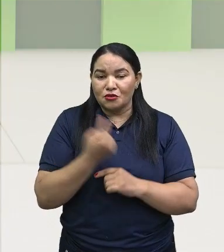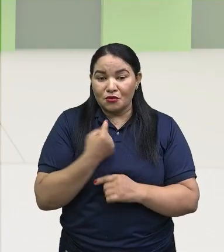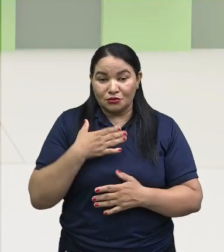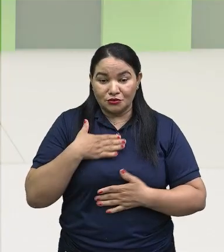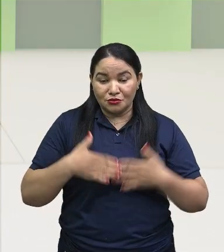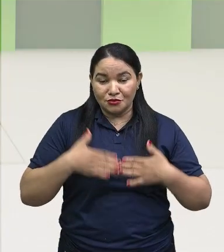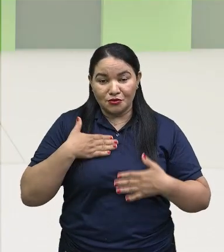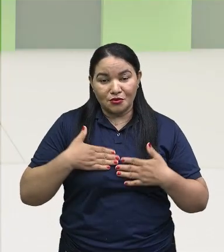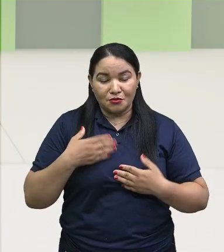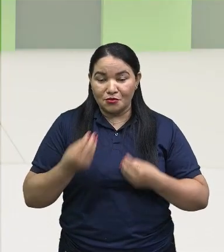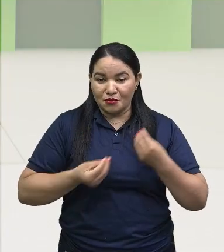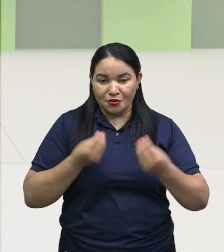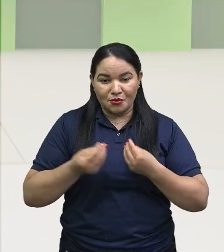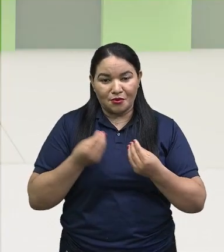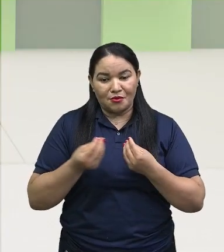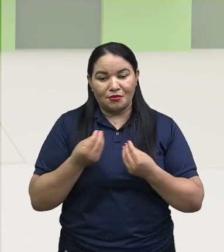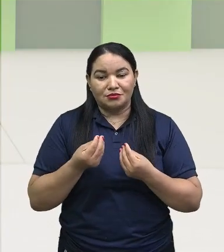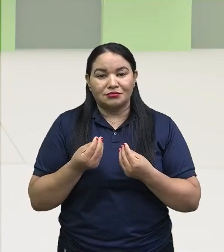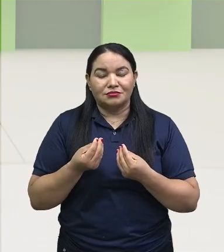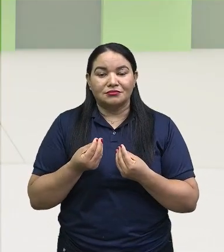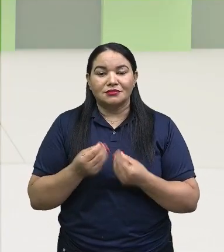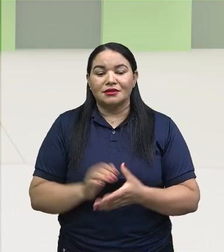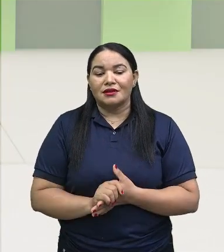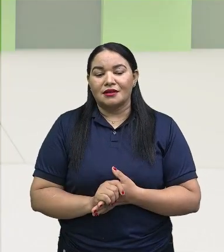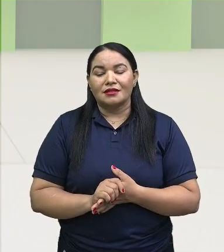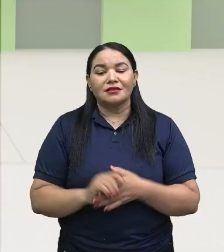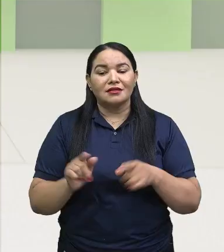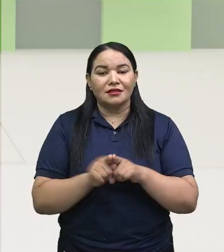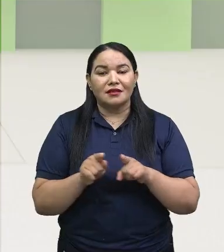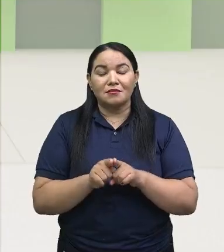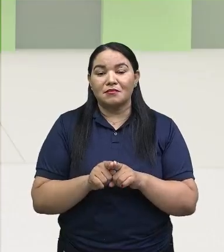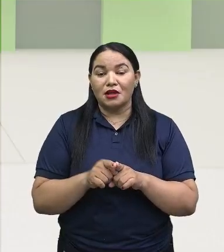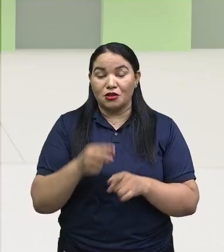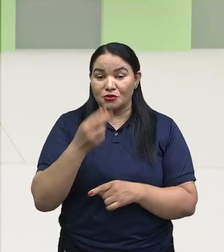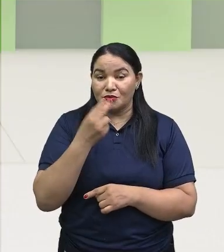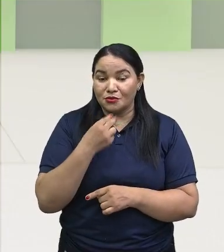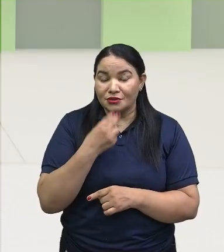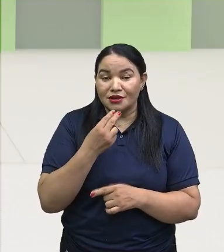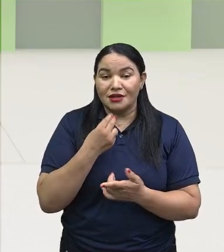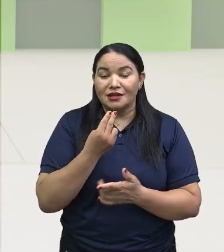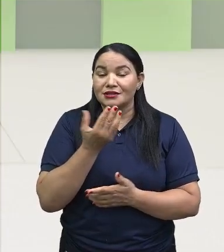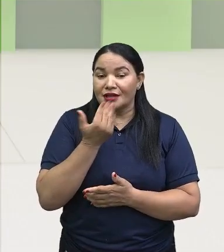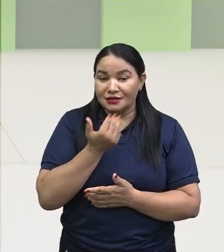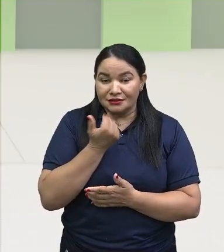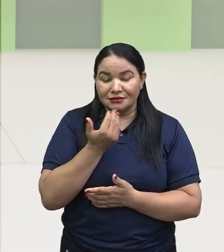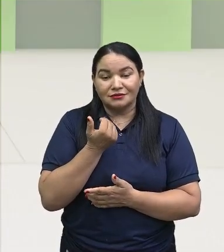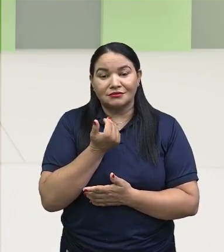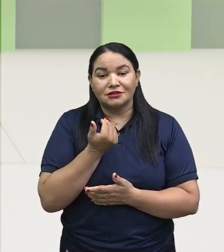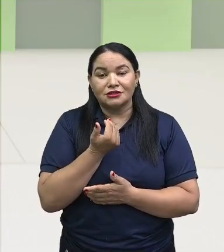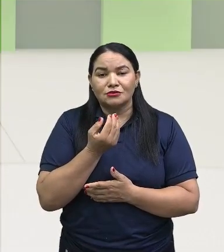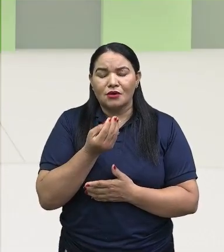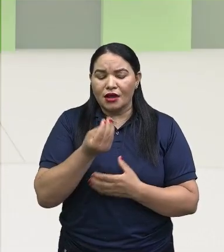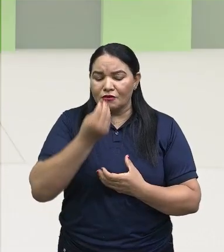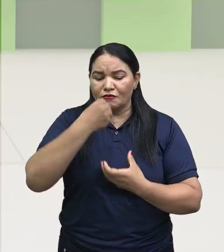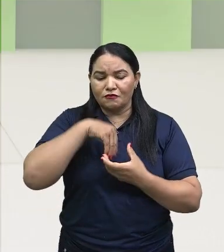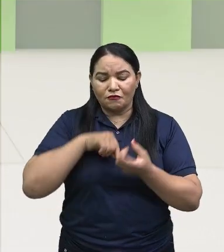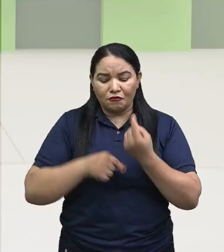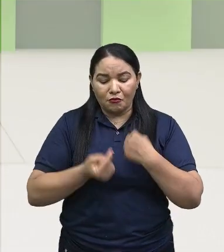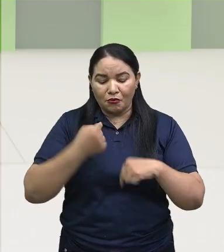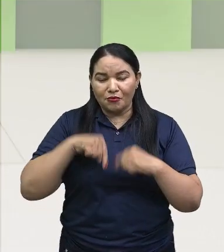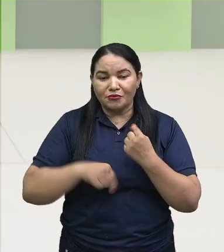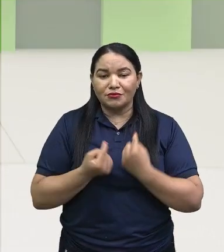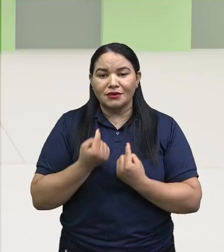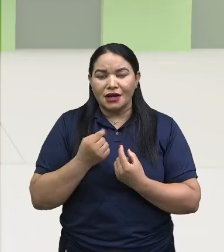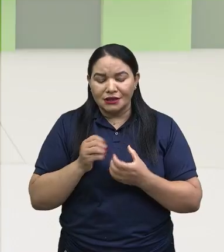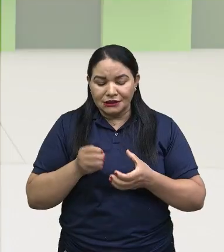ele consegue realizar essas atividades, como os nutrientes que a gente tem ali daquele alimento, como que eles vão parar nas nossas células, como